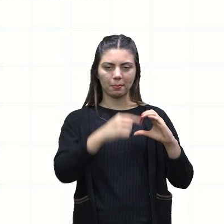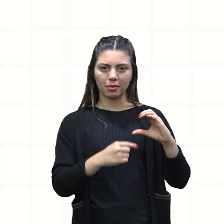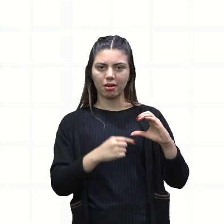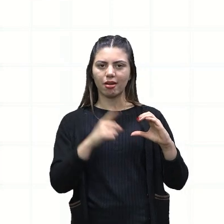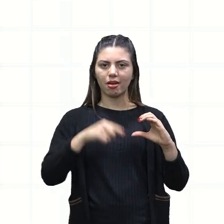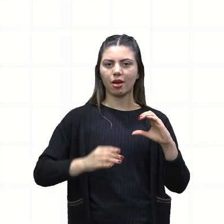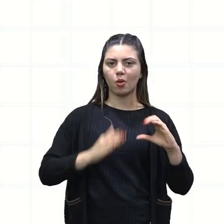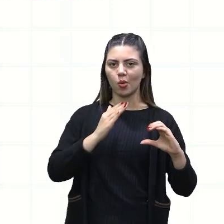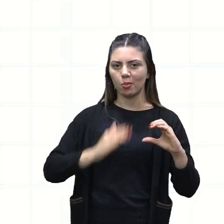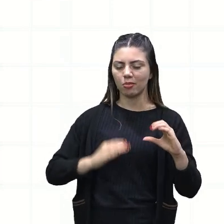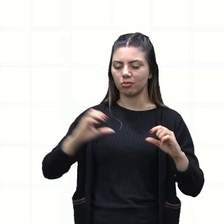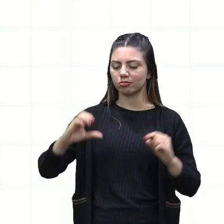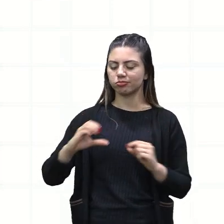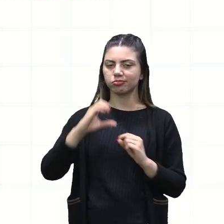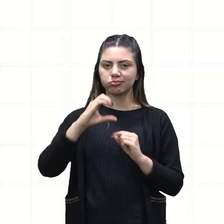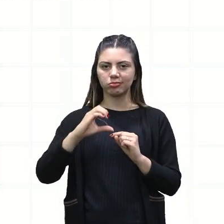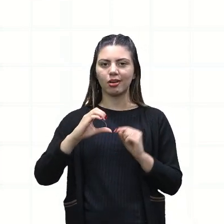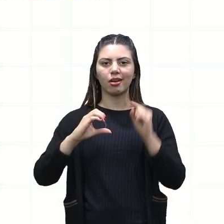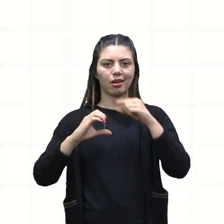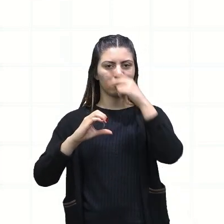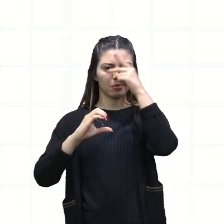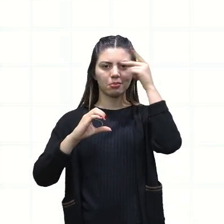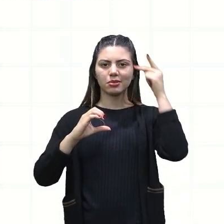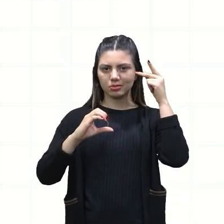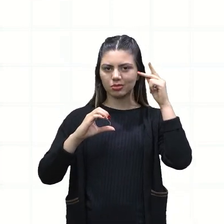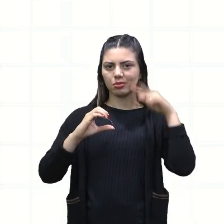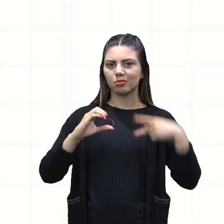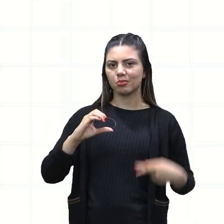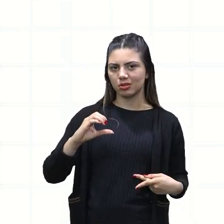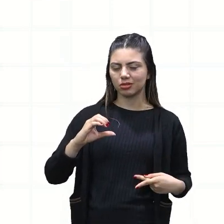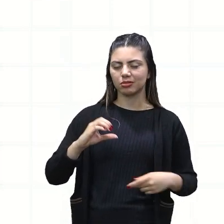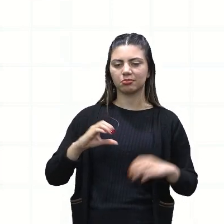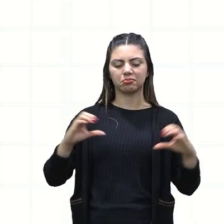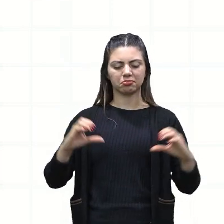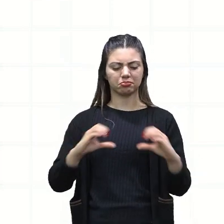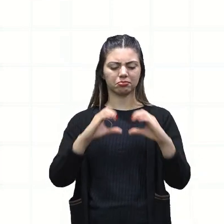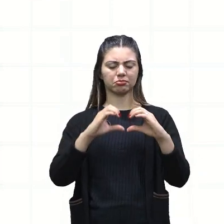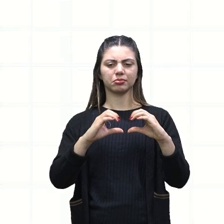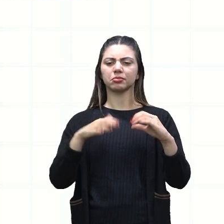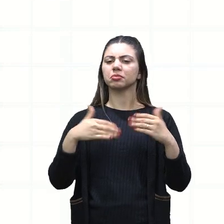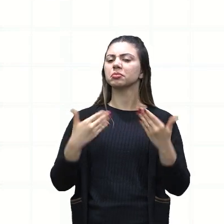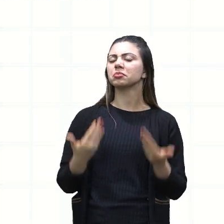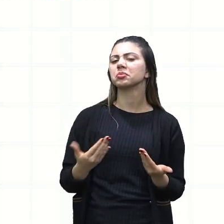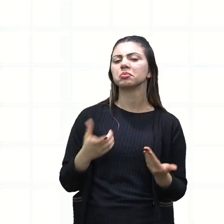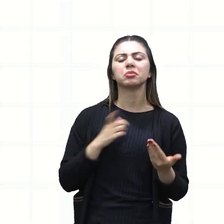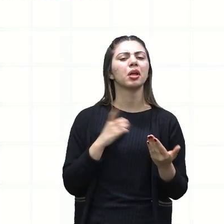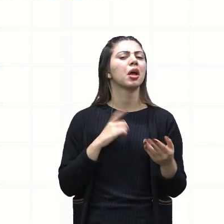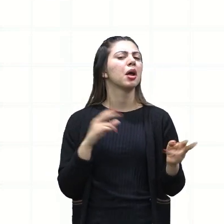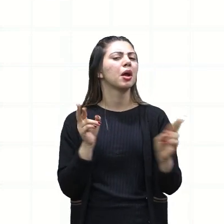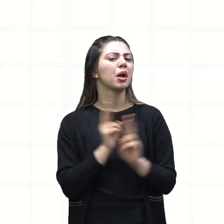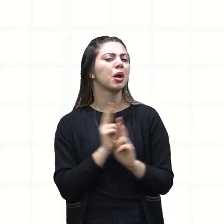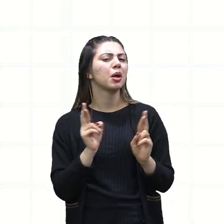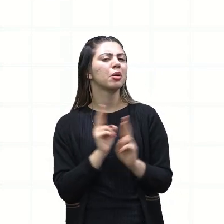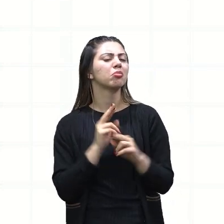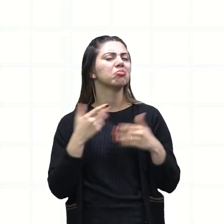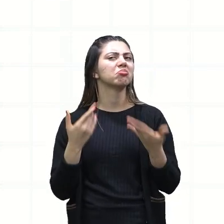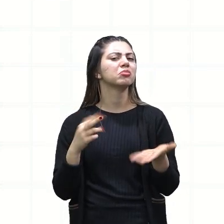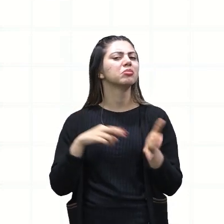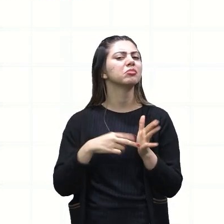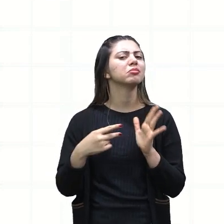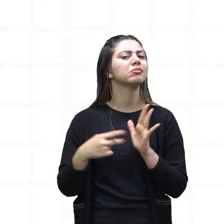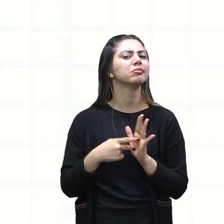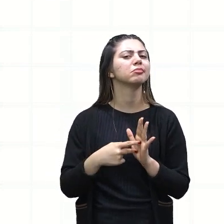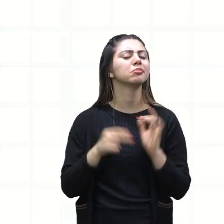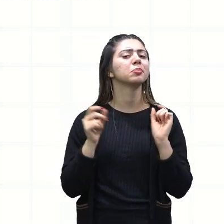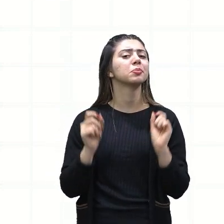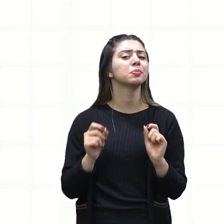e essa aqui é uma mão humana, ok? Então, o que será que tem a ver um robô e uma mão humana? Que tipo